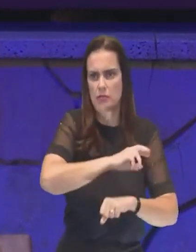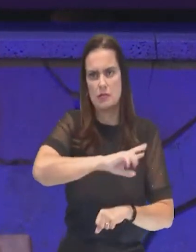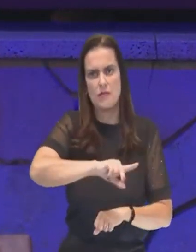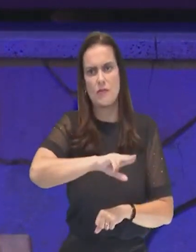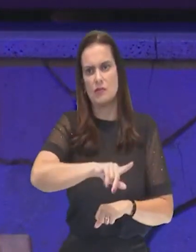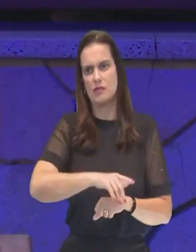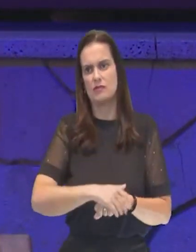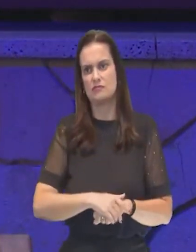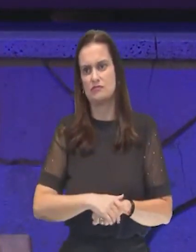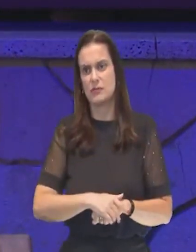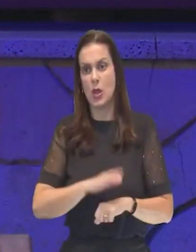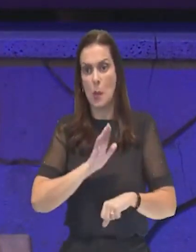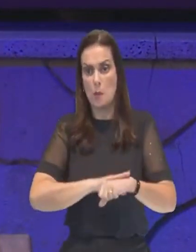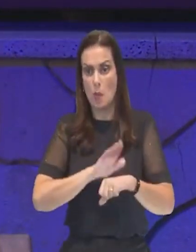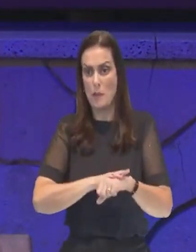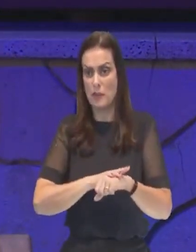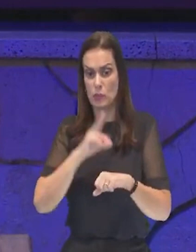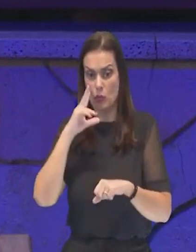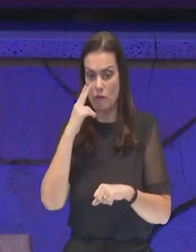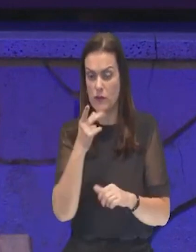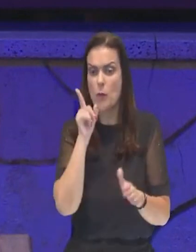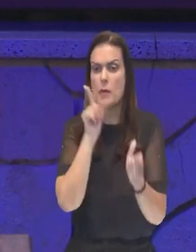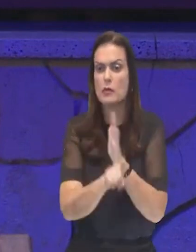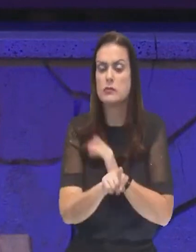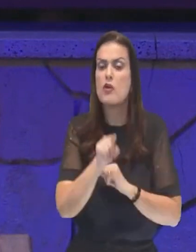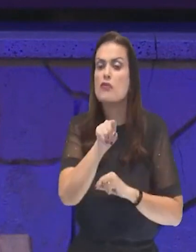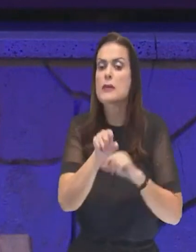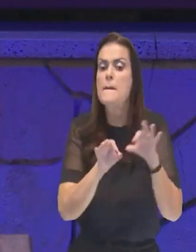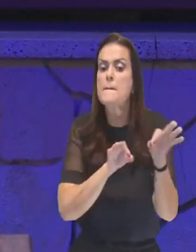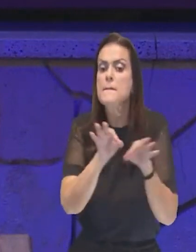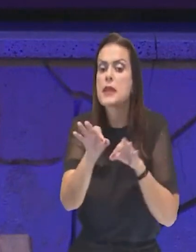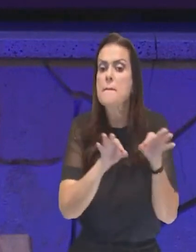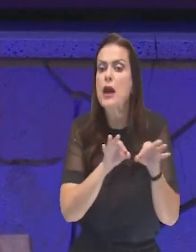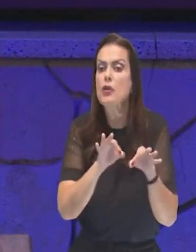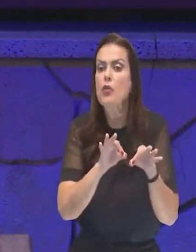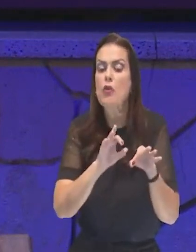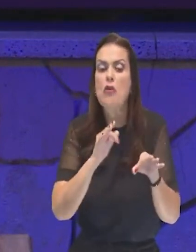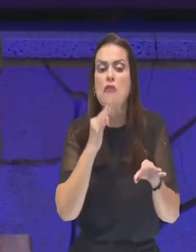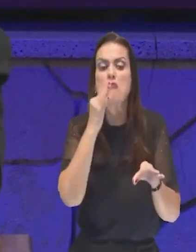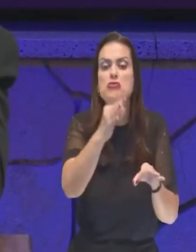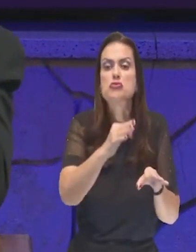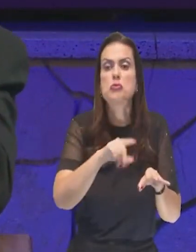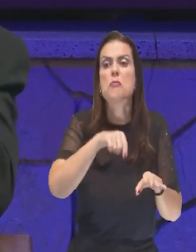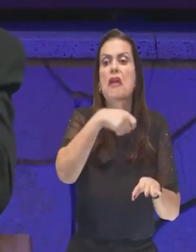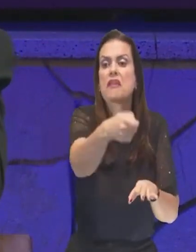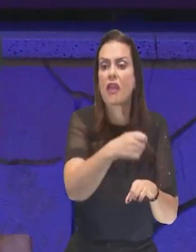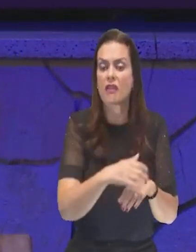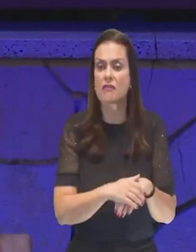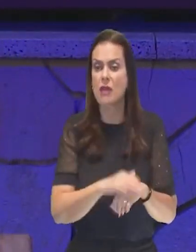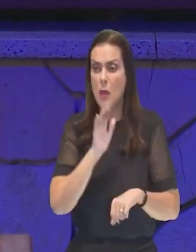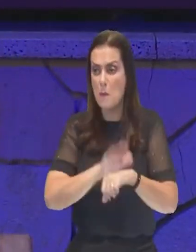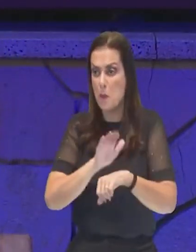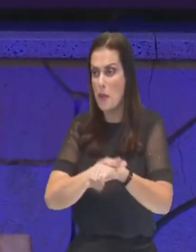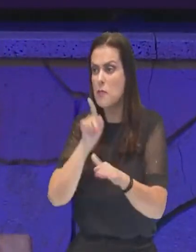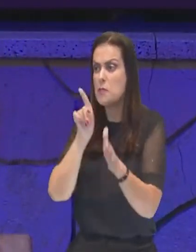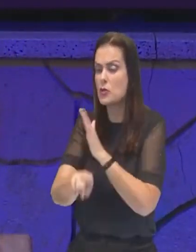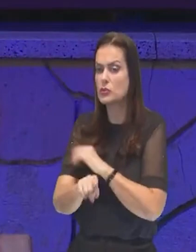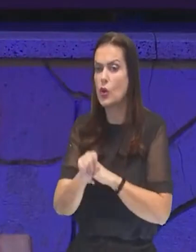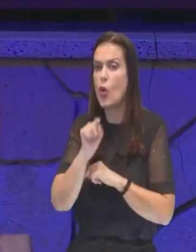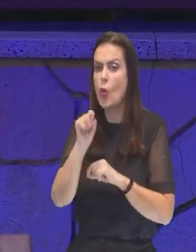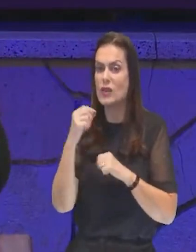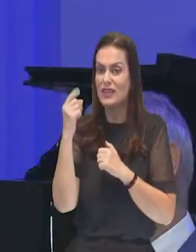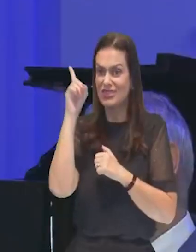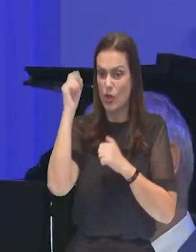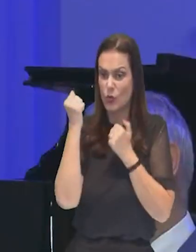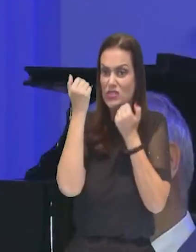quando ouviu aquela pergunta: o que tens preparado? Para quem será? O dia que ouvirmos esta pergunta, o que eu te dei, o que eu